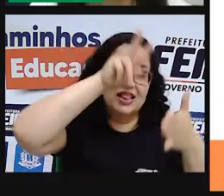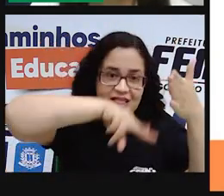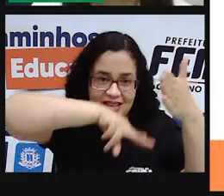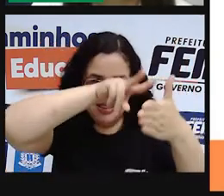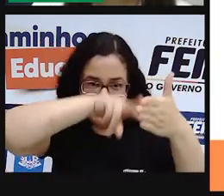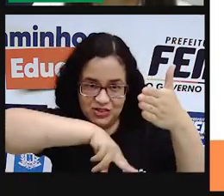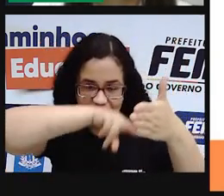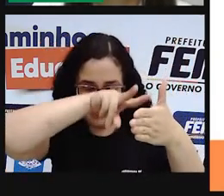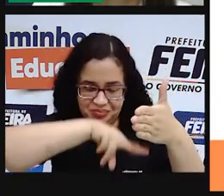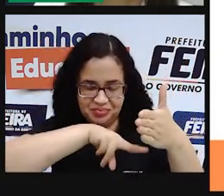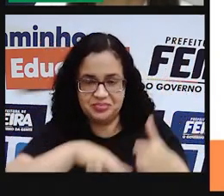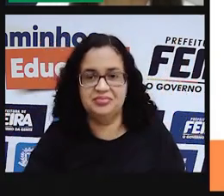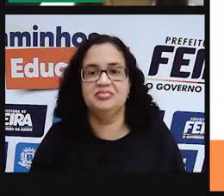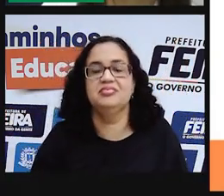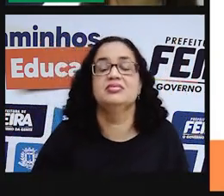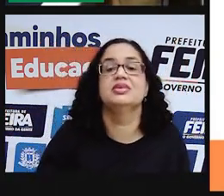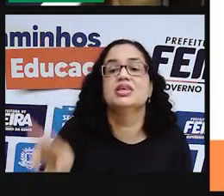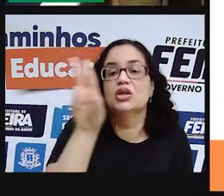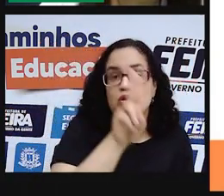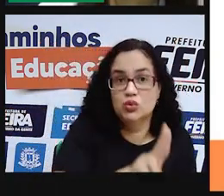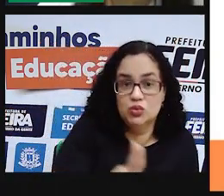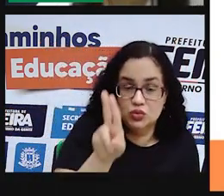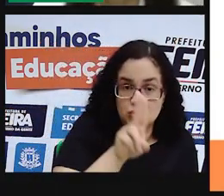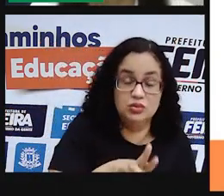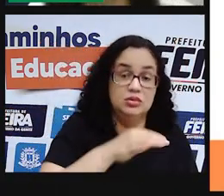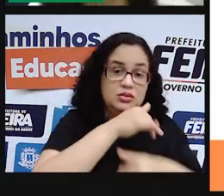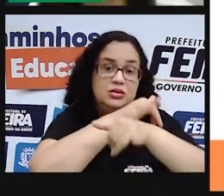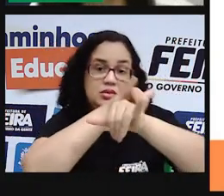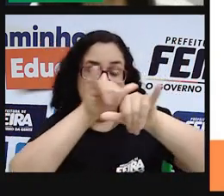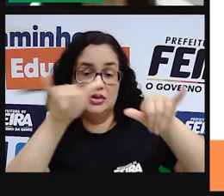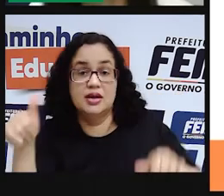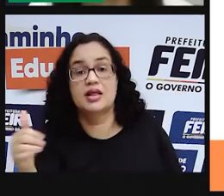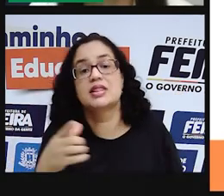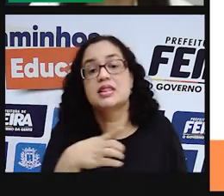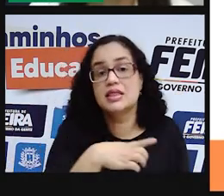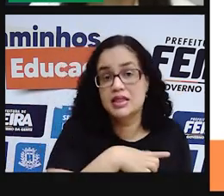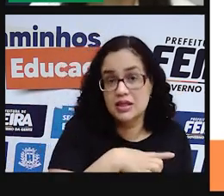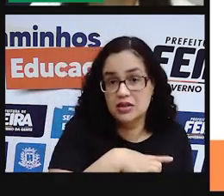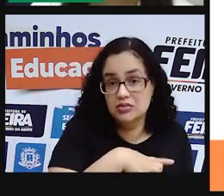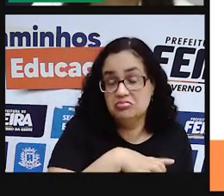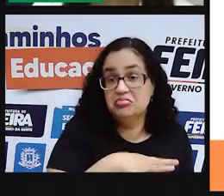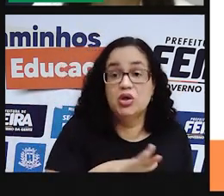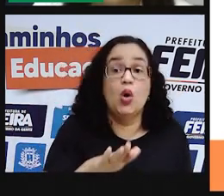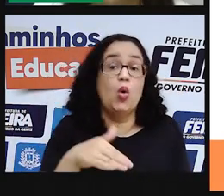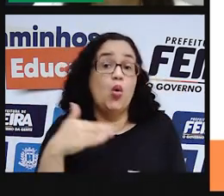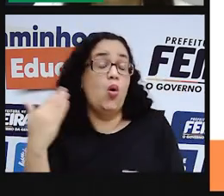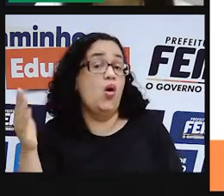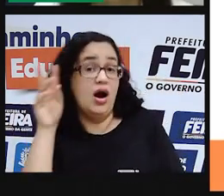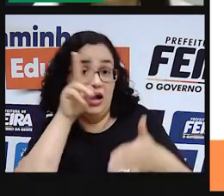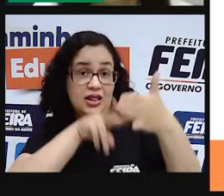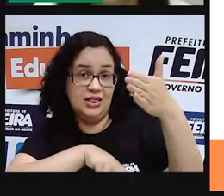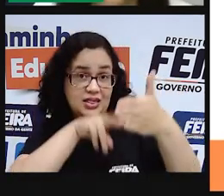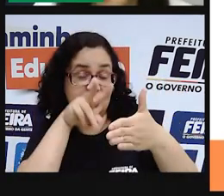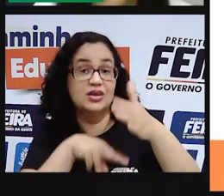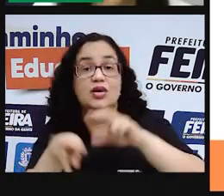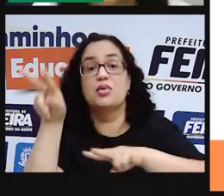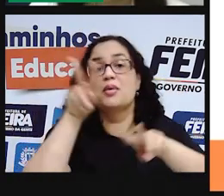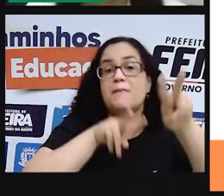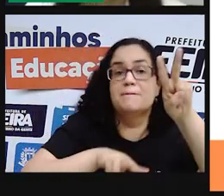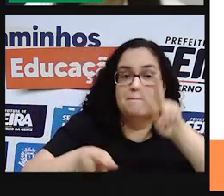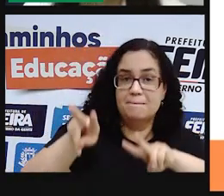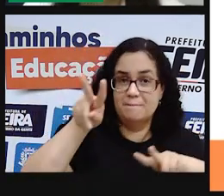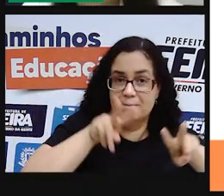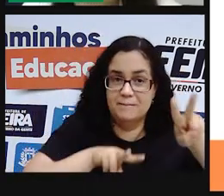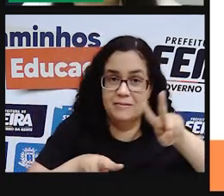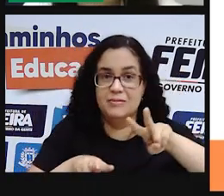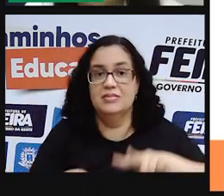ou convencer o usuário daquele produto a consumir, ou de repente, diante do que ele leu, do que ele observou na resenha,